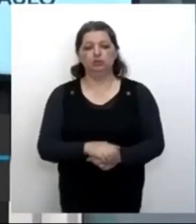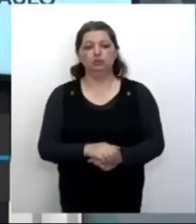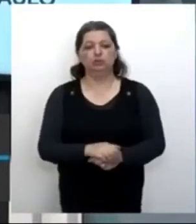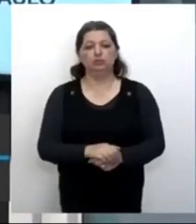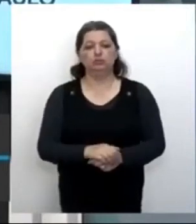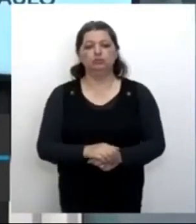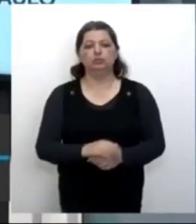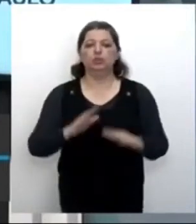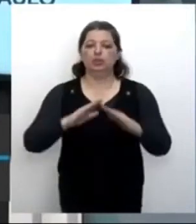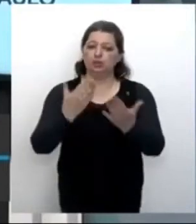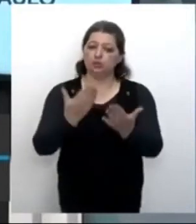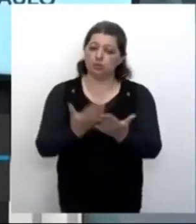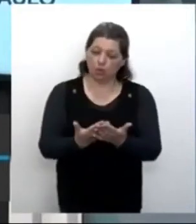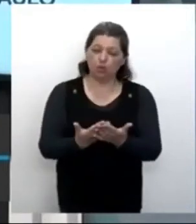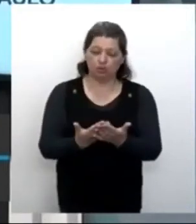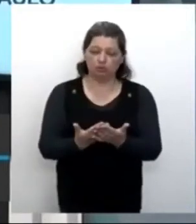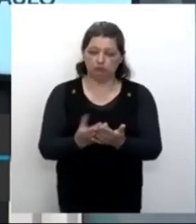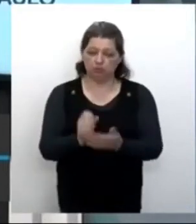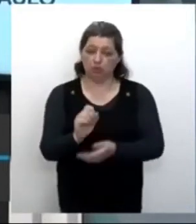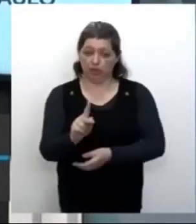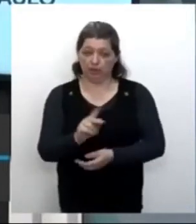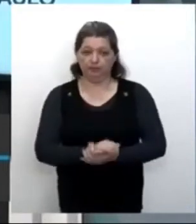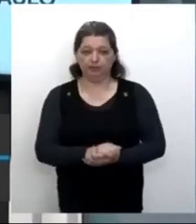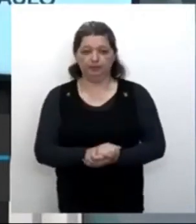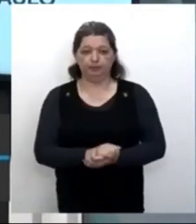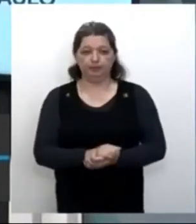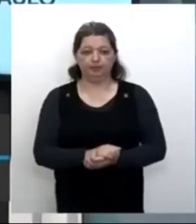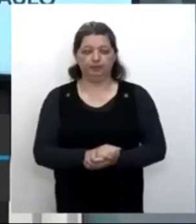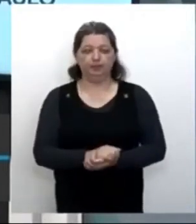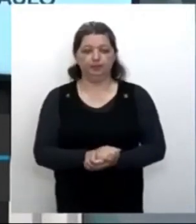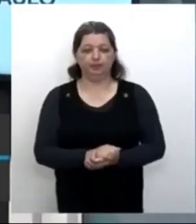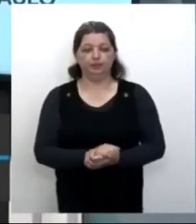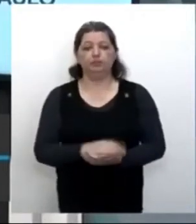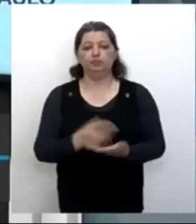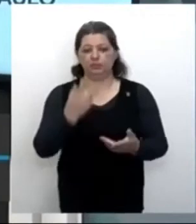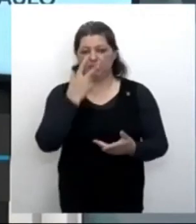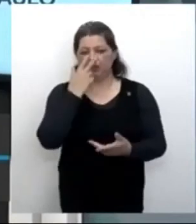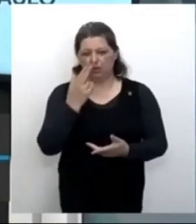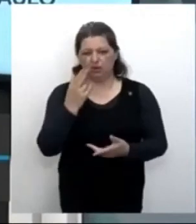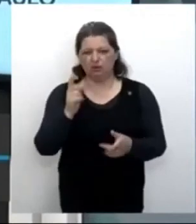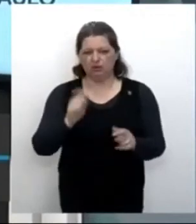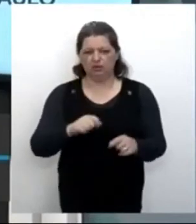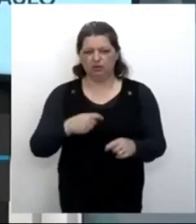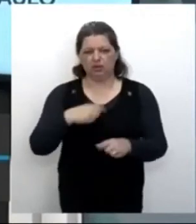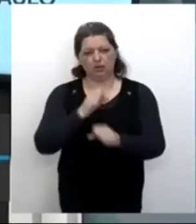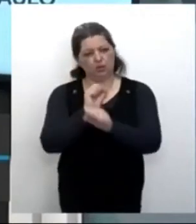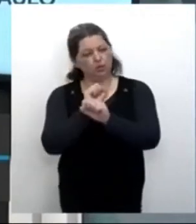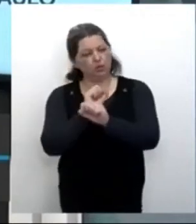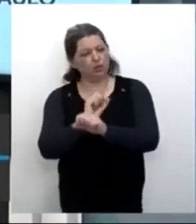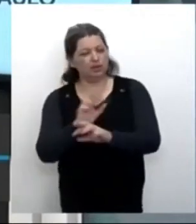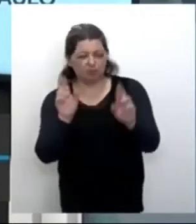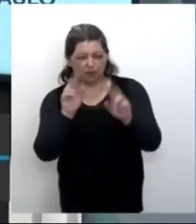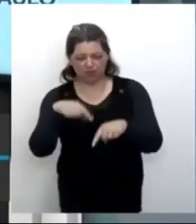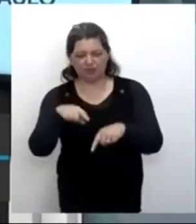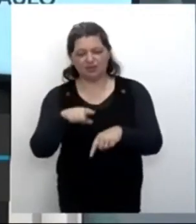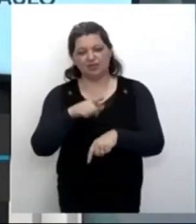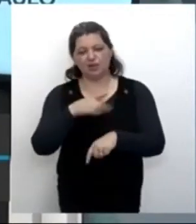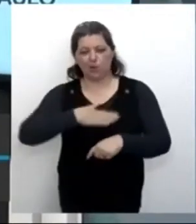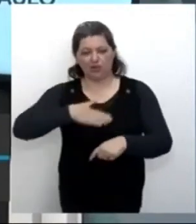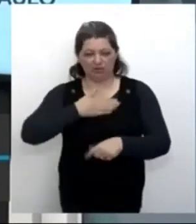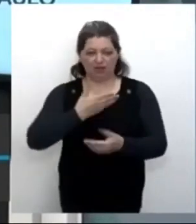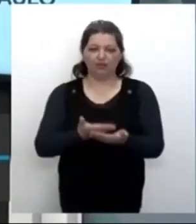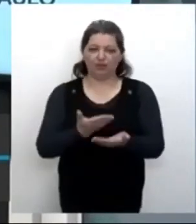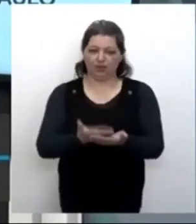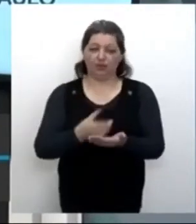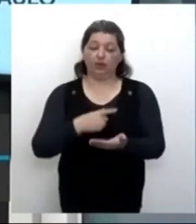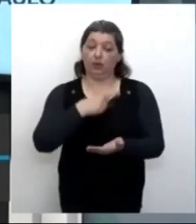escola, aí quando você estiver na escola, beleza? Então, pessoal, espero que vocês tenham gostado dessa aula, né? Terão